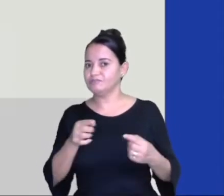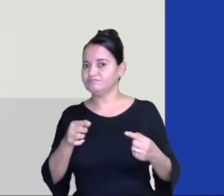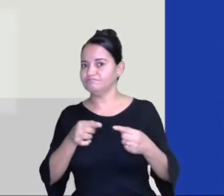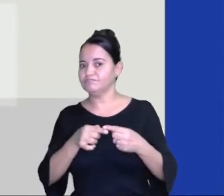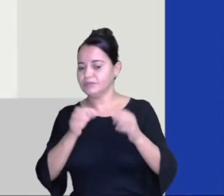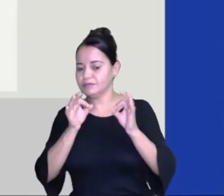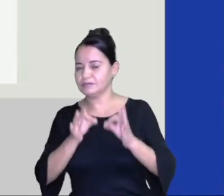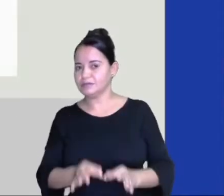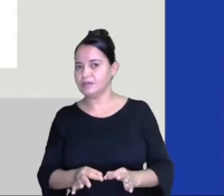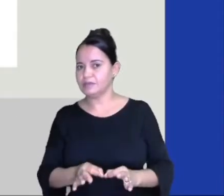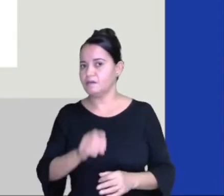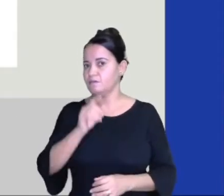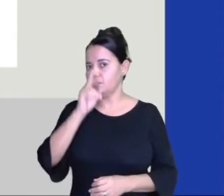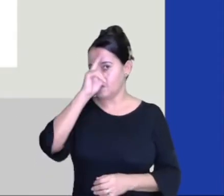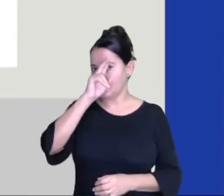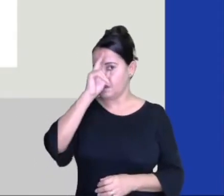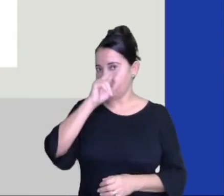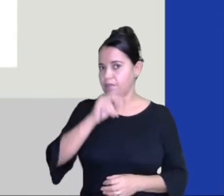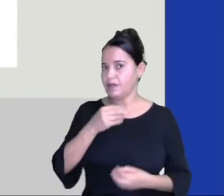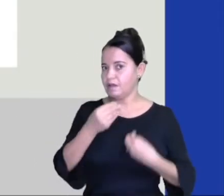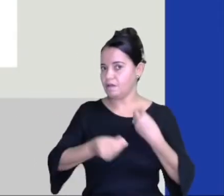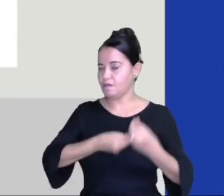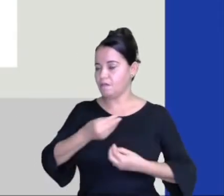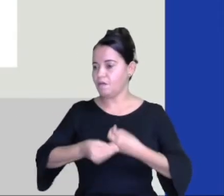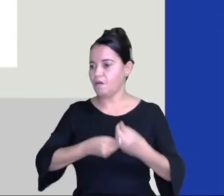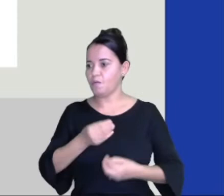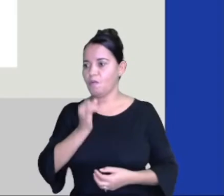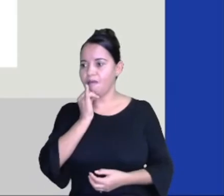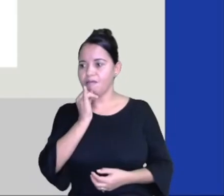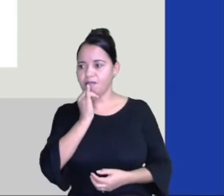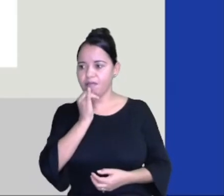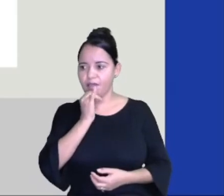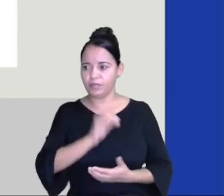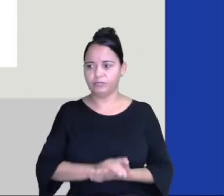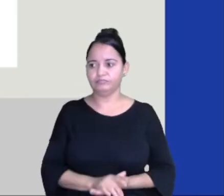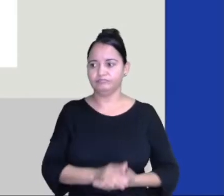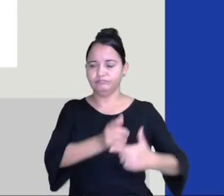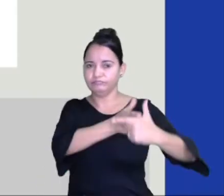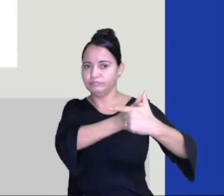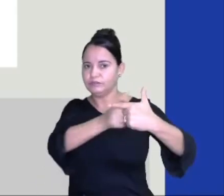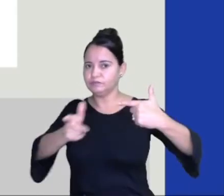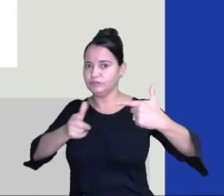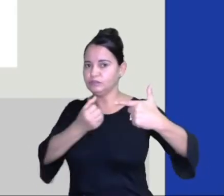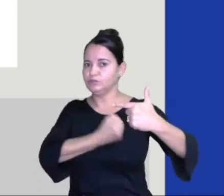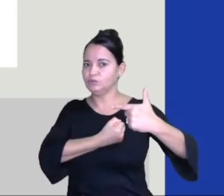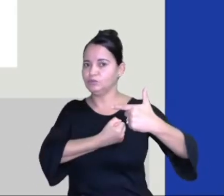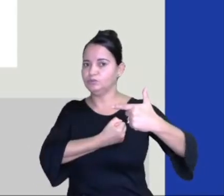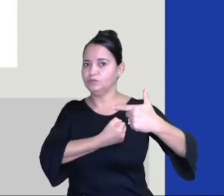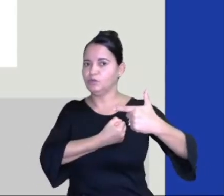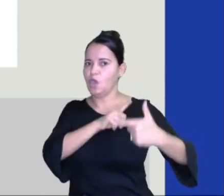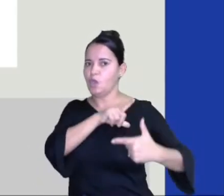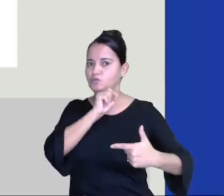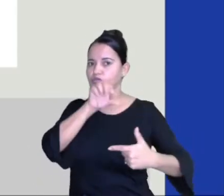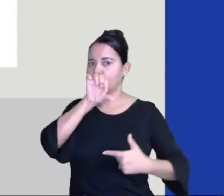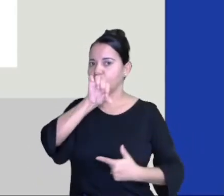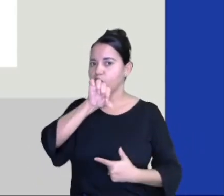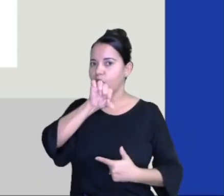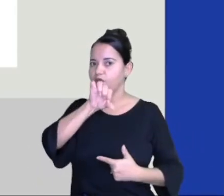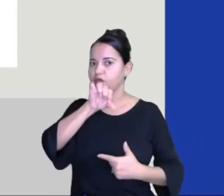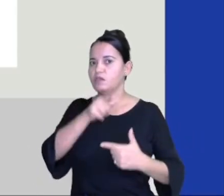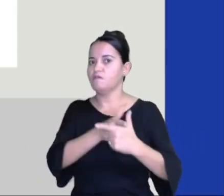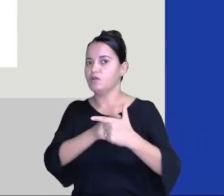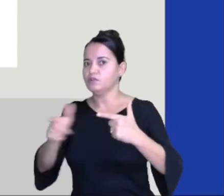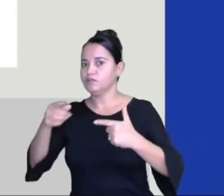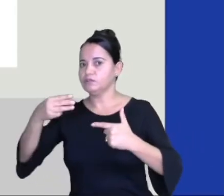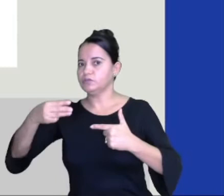disso, vamos prestar atenção, então, com um número. Um exemplo aqui, dividindo com um número. Eu escolhi o número 9 e vou dividir